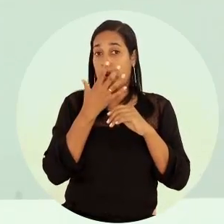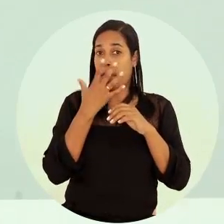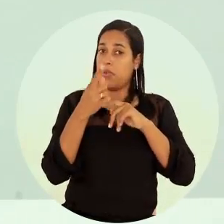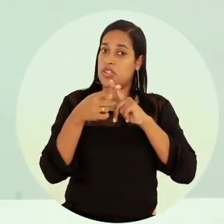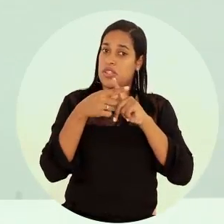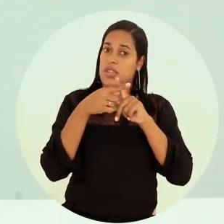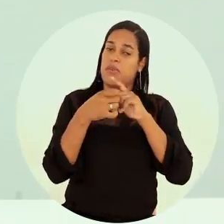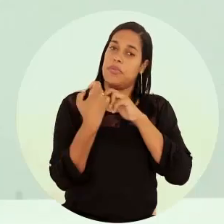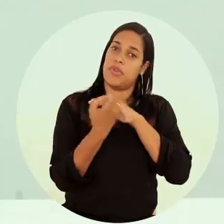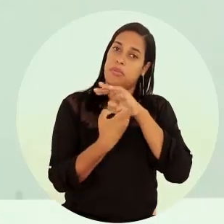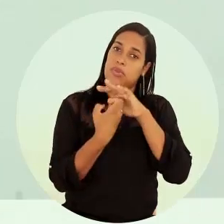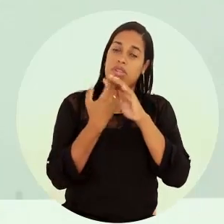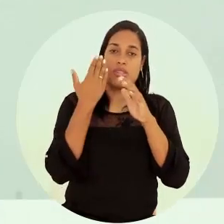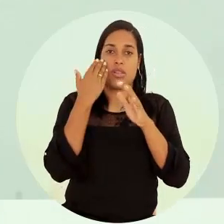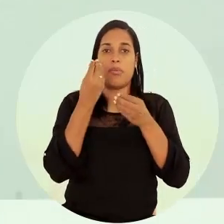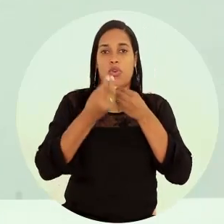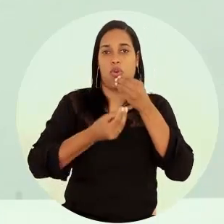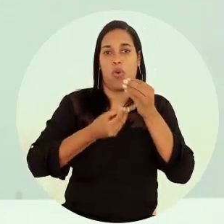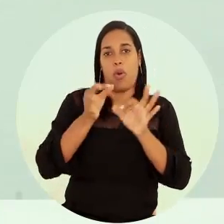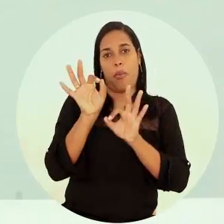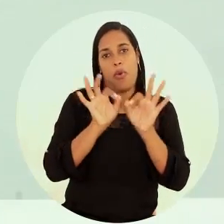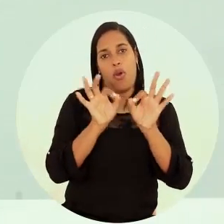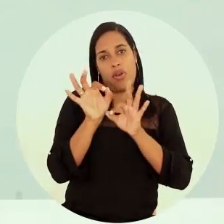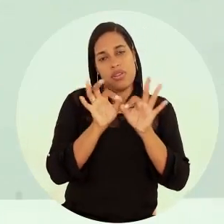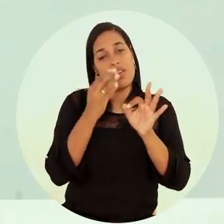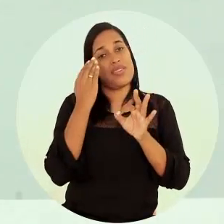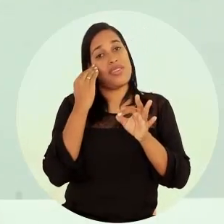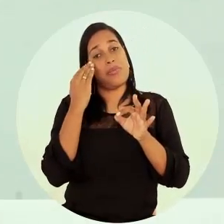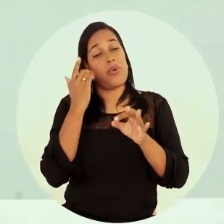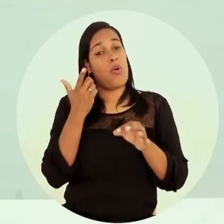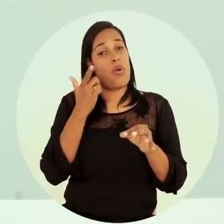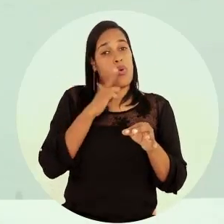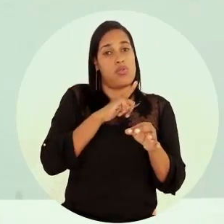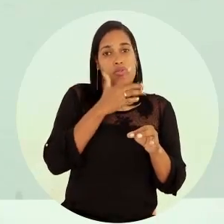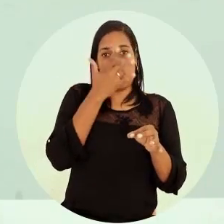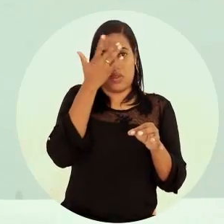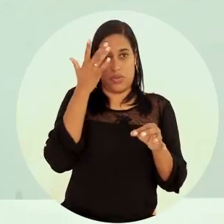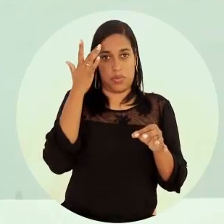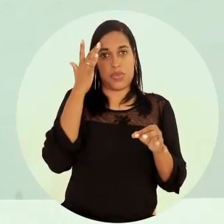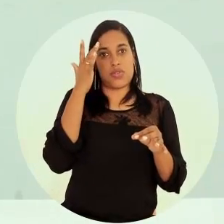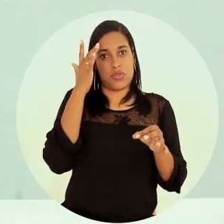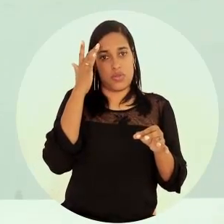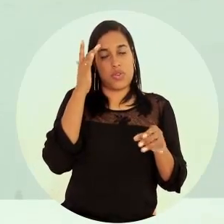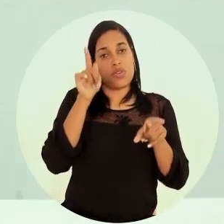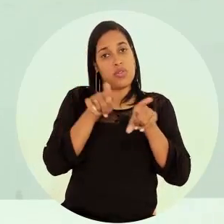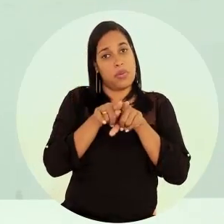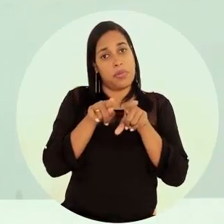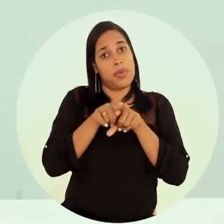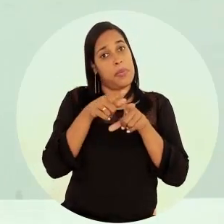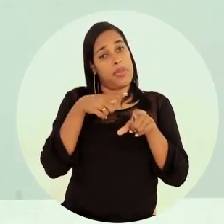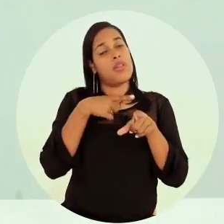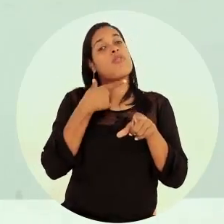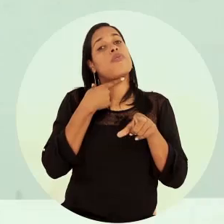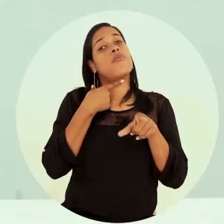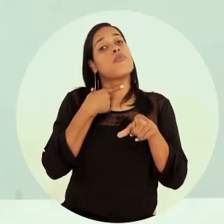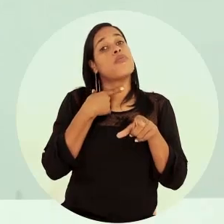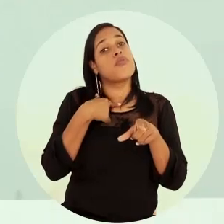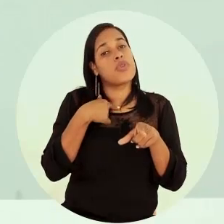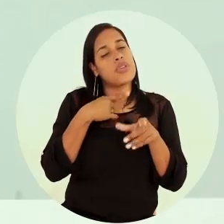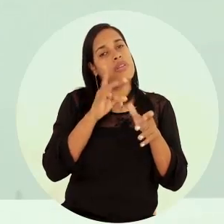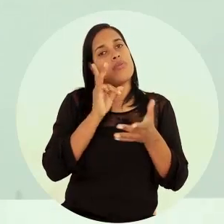que ela tem que saber como estruturar, que ela tem que saber como conquistar aquelas pessoas para que elas tenham vontade